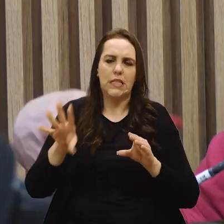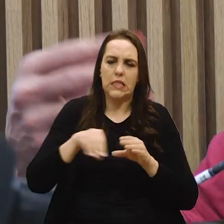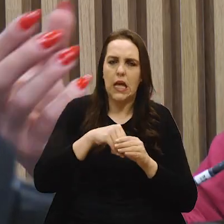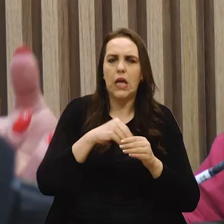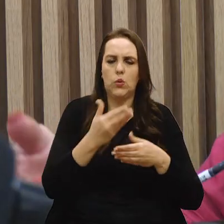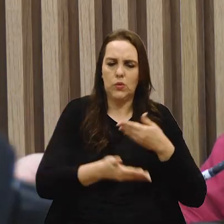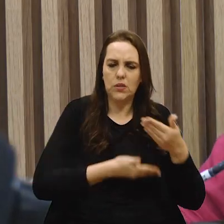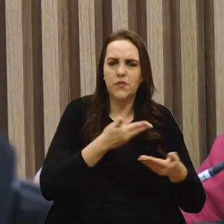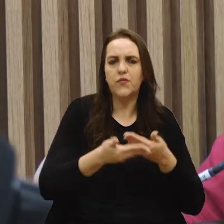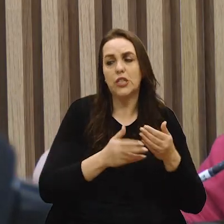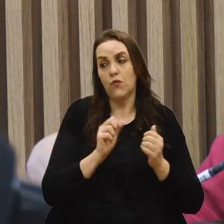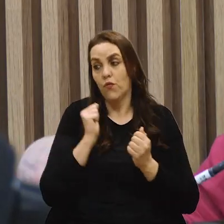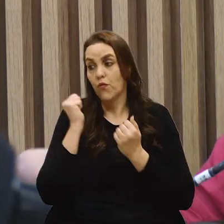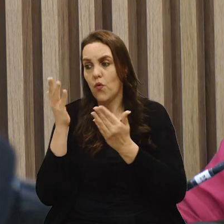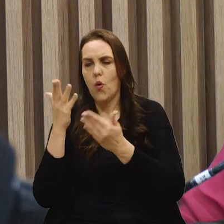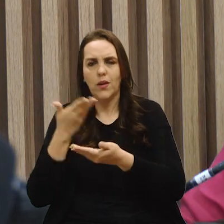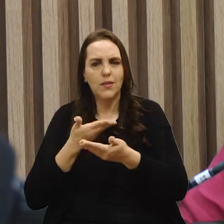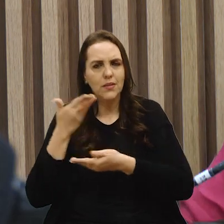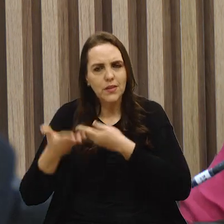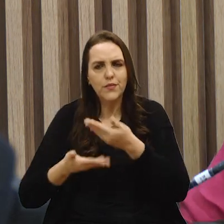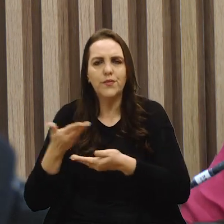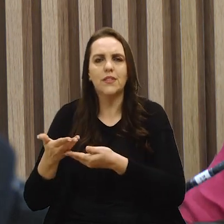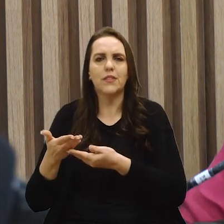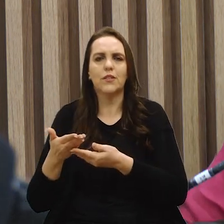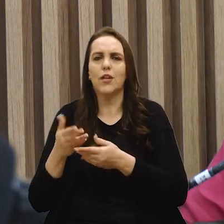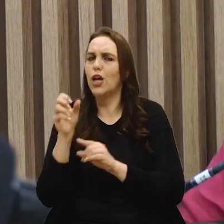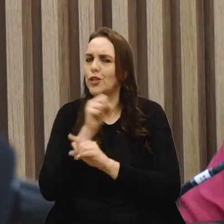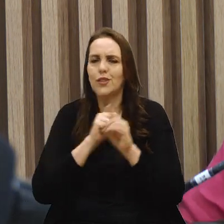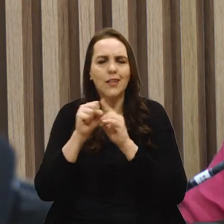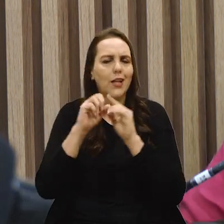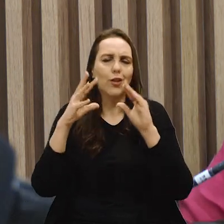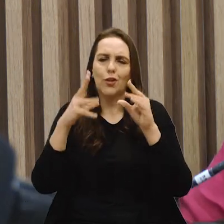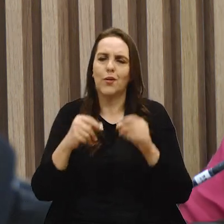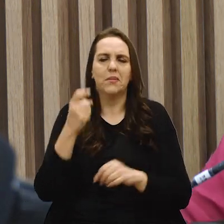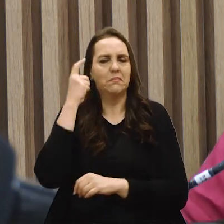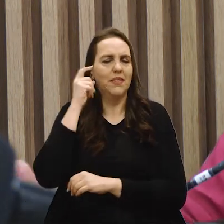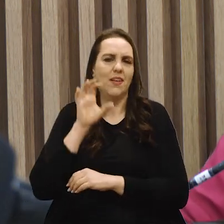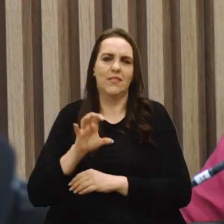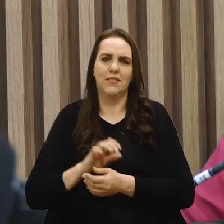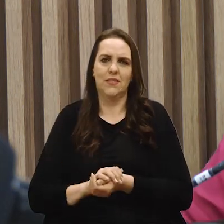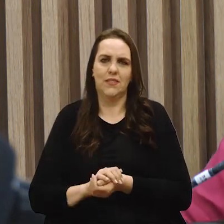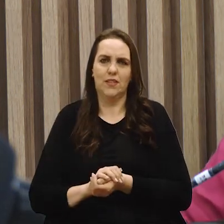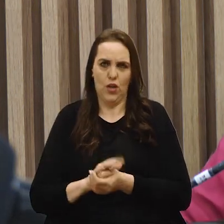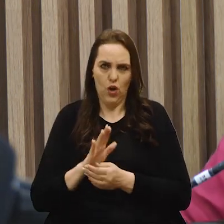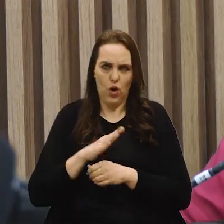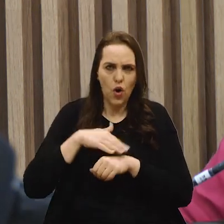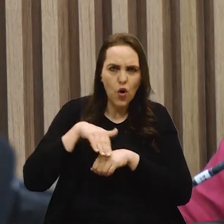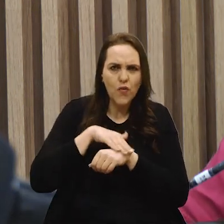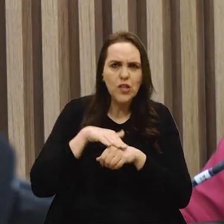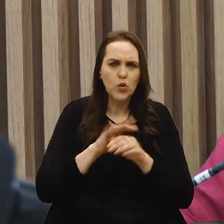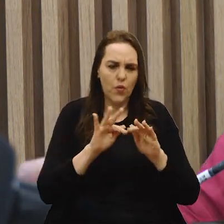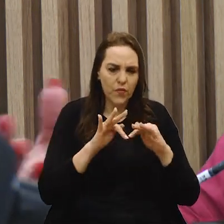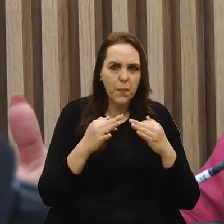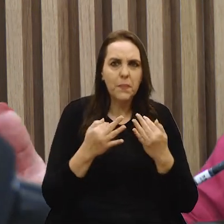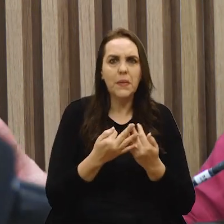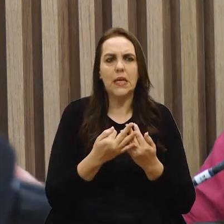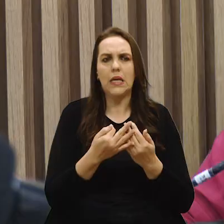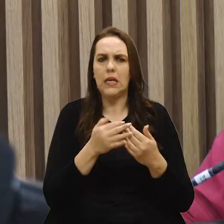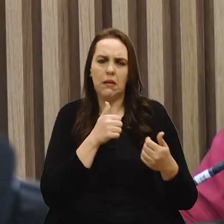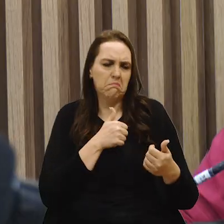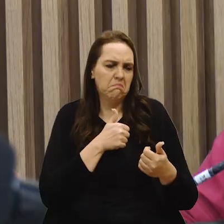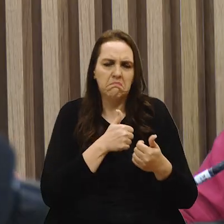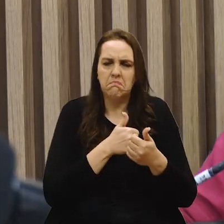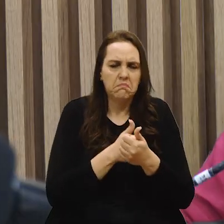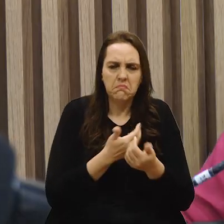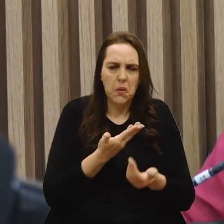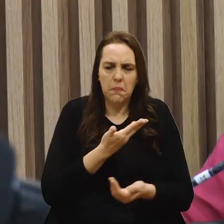dos serviços, fora dos serviços, na sociedade como um todo, né? Quem nunca conversou com algum parente, com alguém